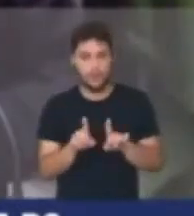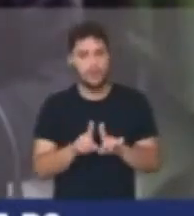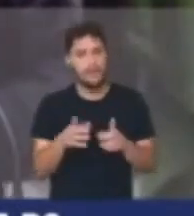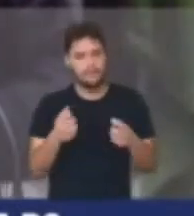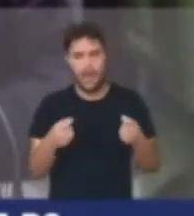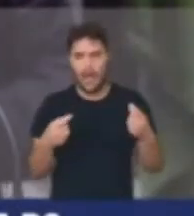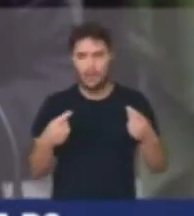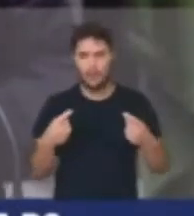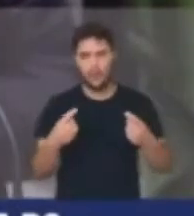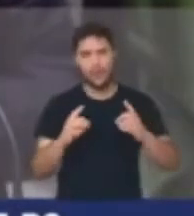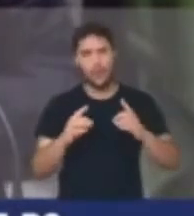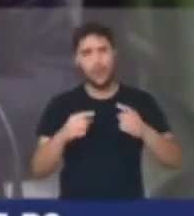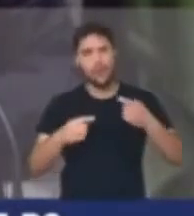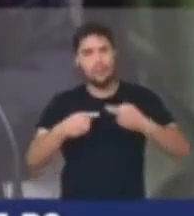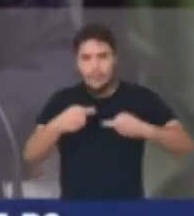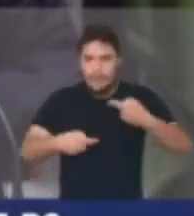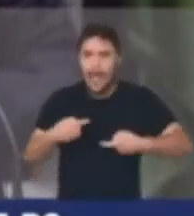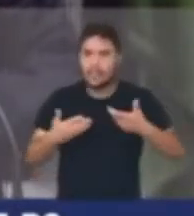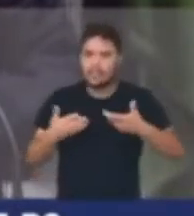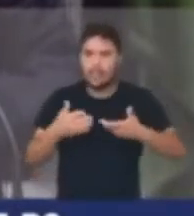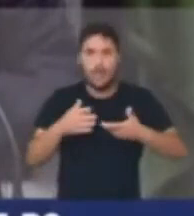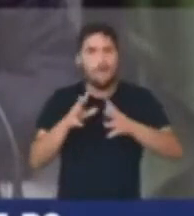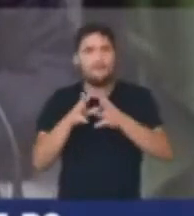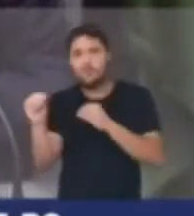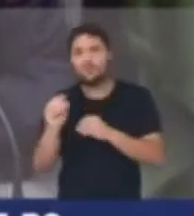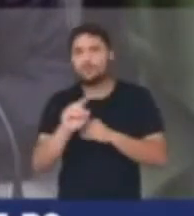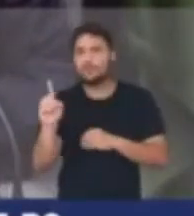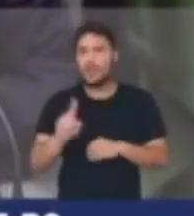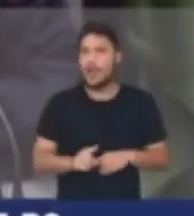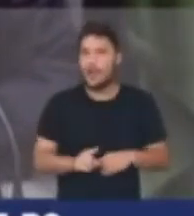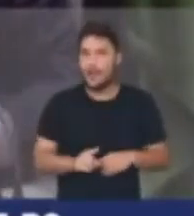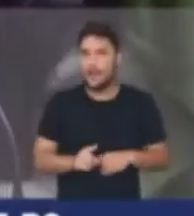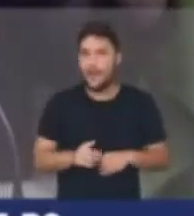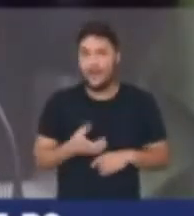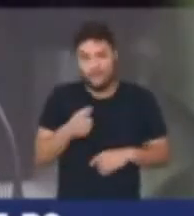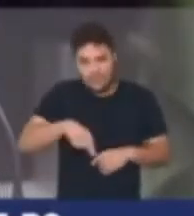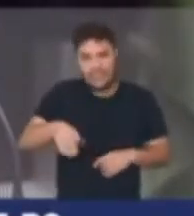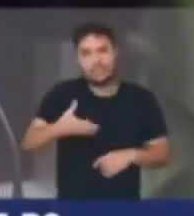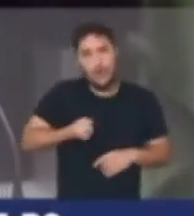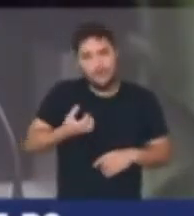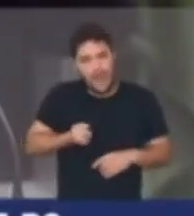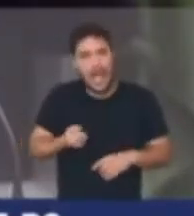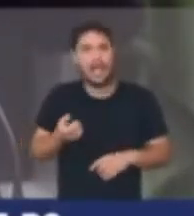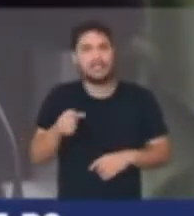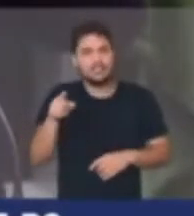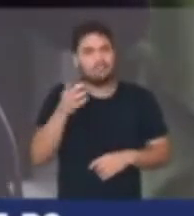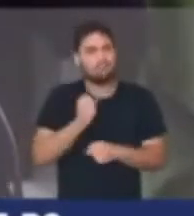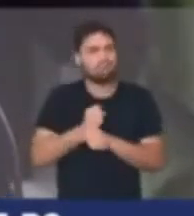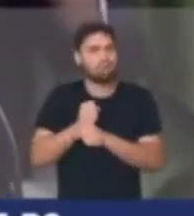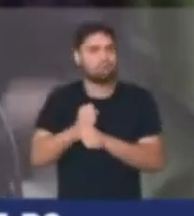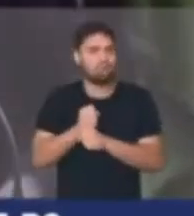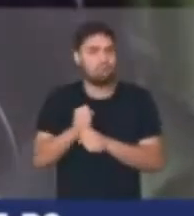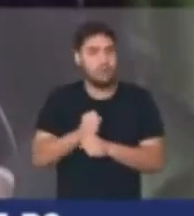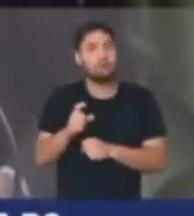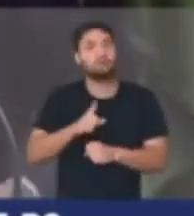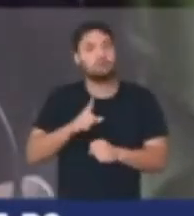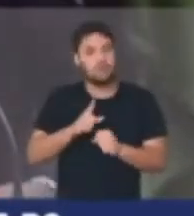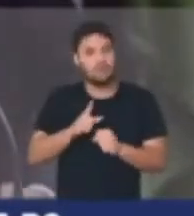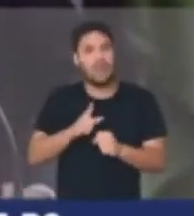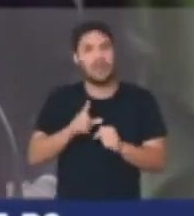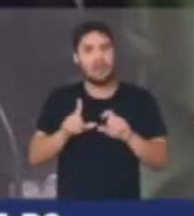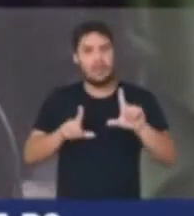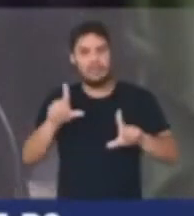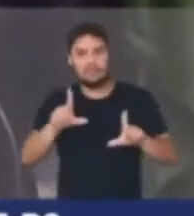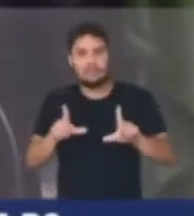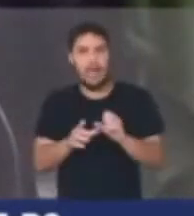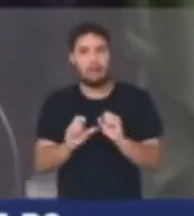não fujam, não sejam covardes como vocês foram, um como juiz, outro como autor, durante muito tempo tiveram a proteção da mídia,